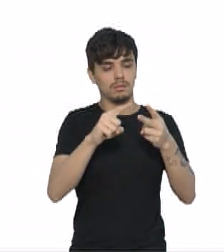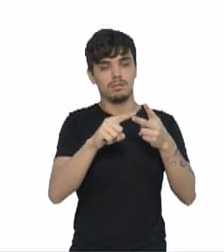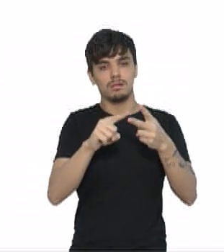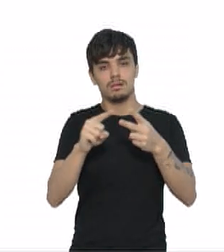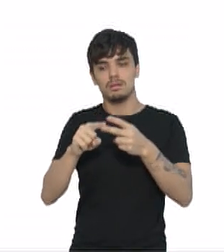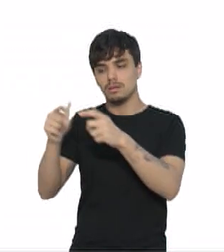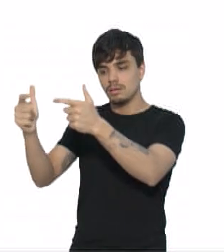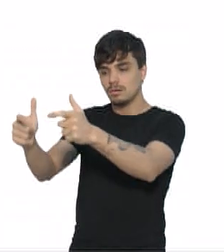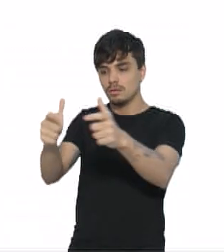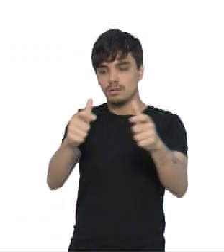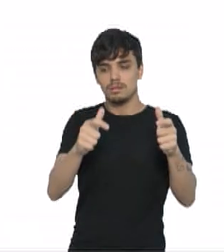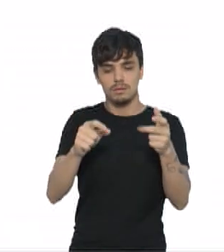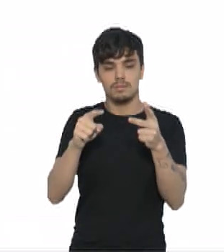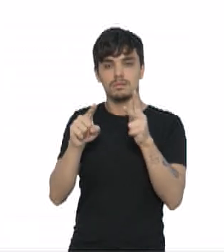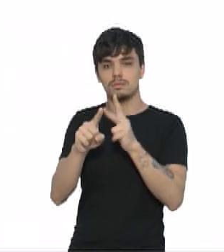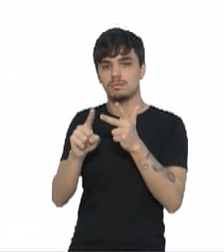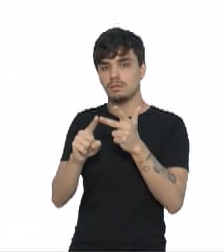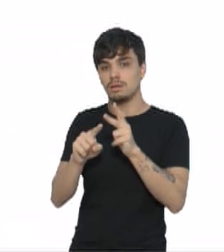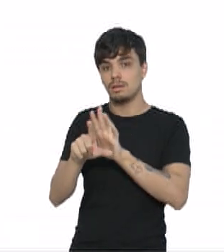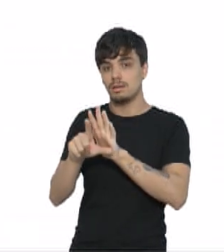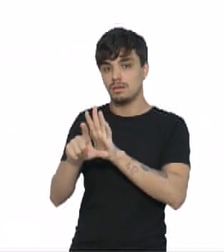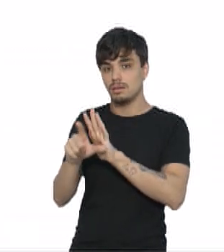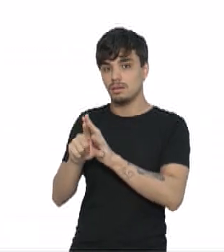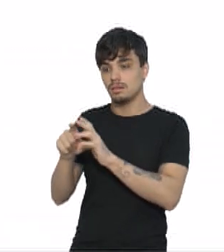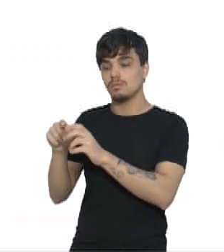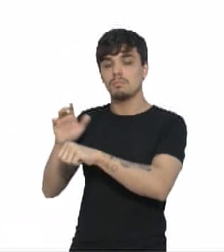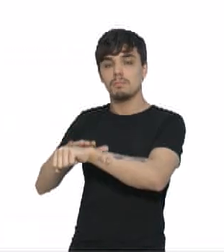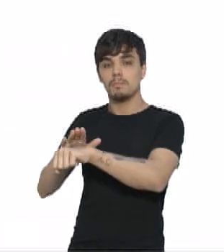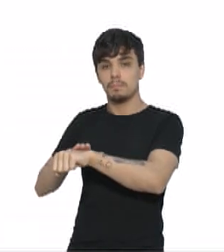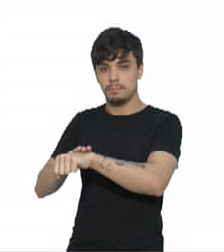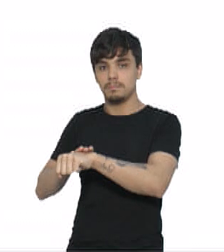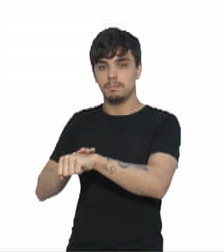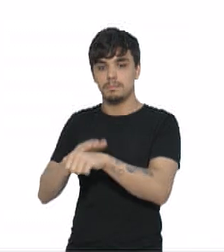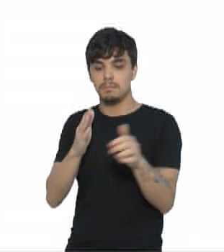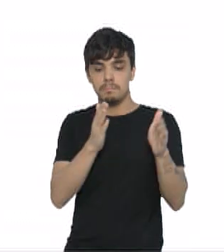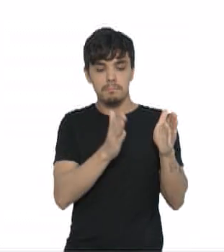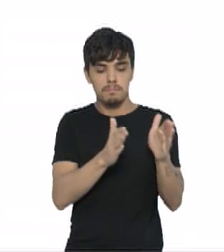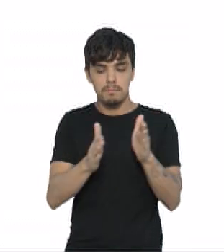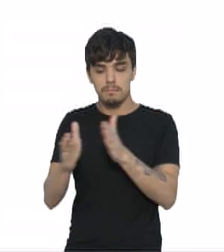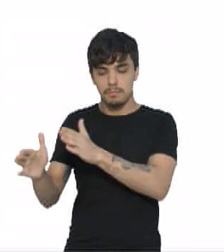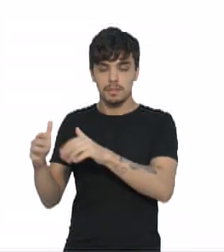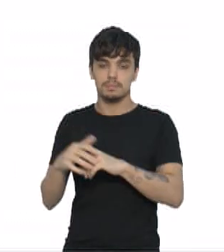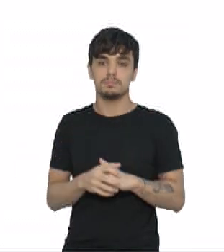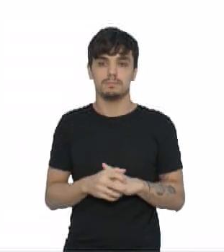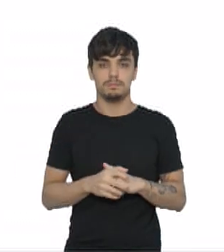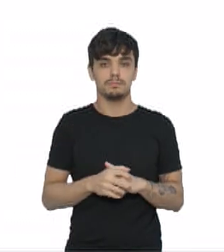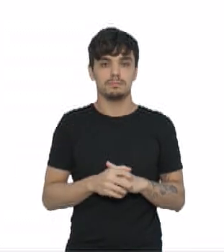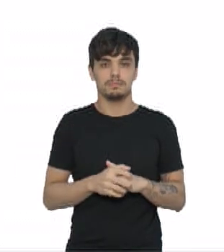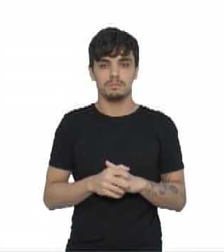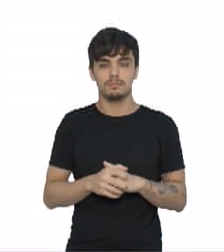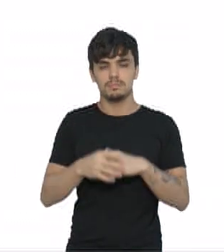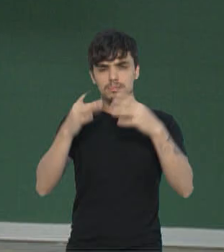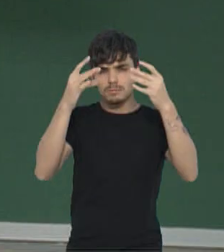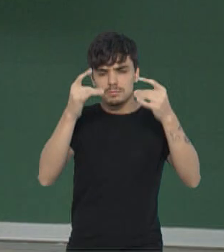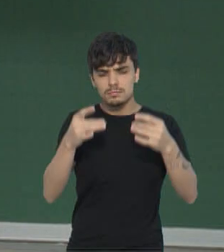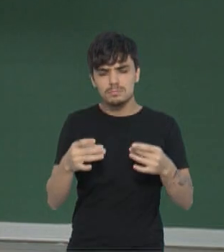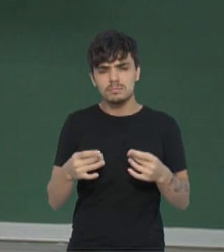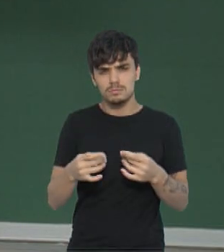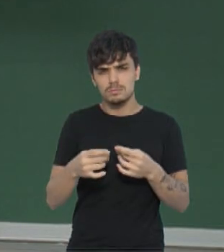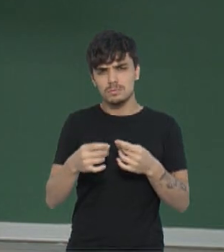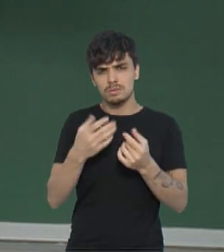dos períodos. Mas essas leis revolucionaram a astronomia. Detalhes é melhor estudar lá na